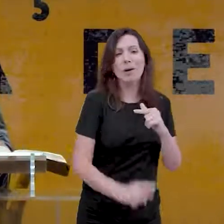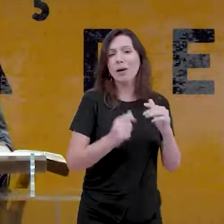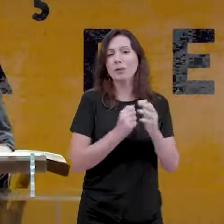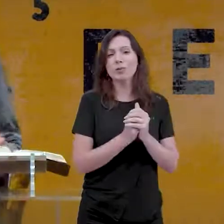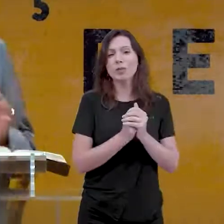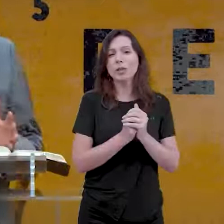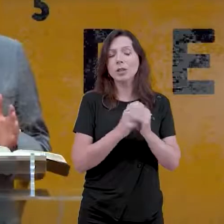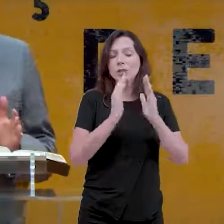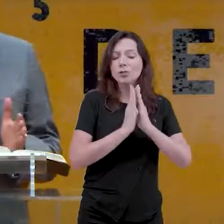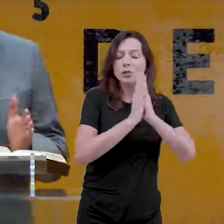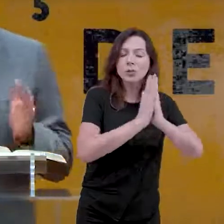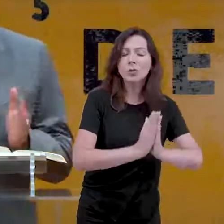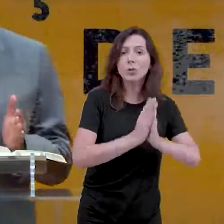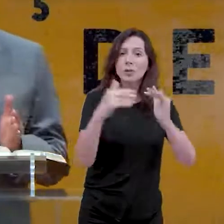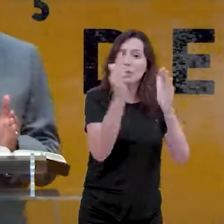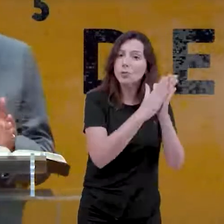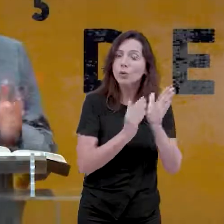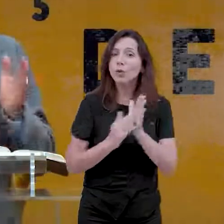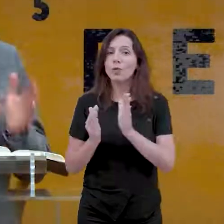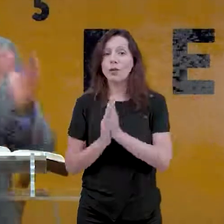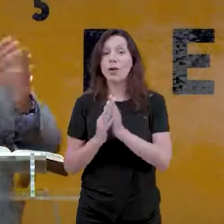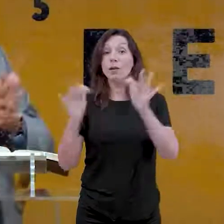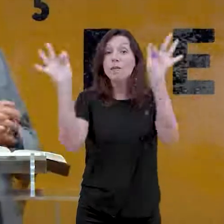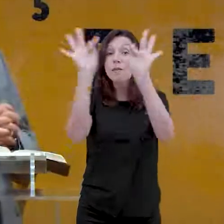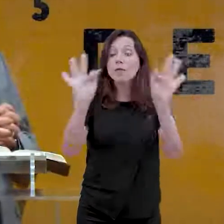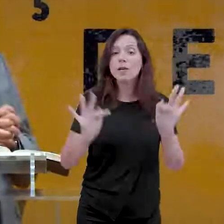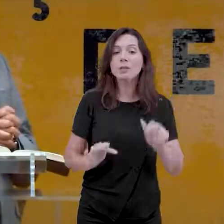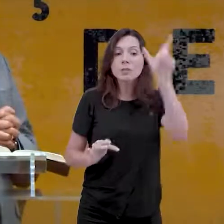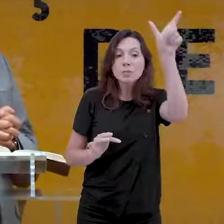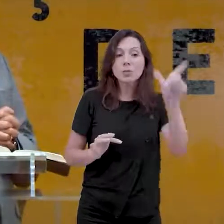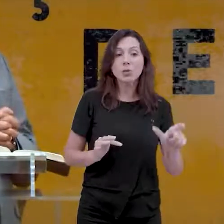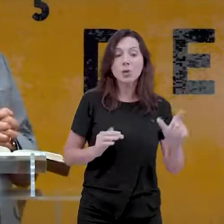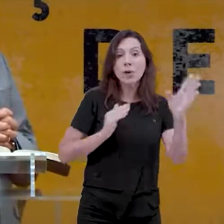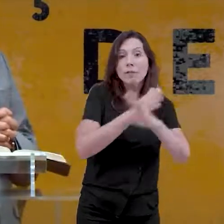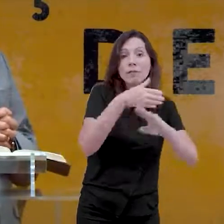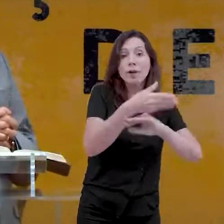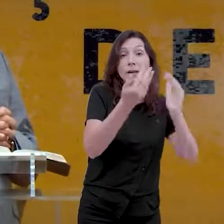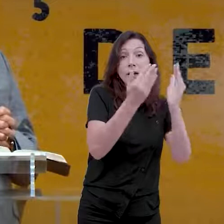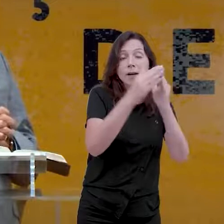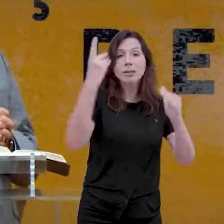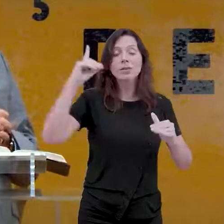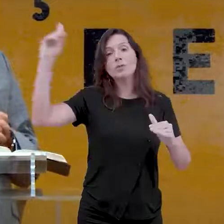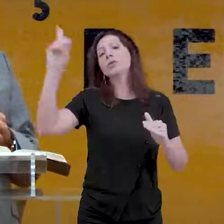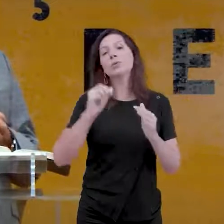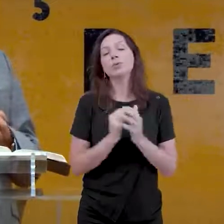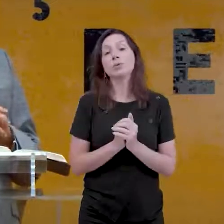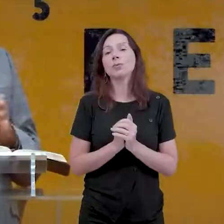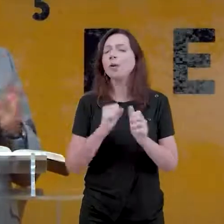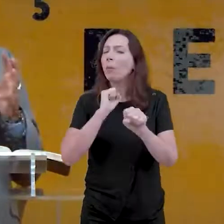diz no verso 4, bem-aventurados os que habitam em tua casa, louvam-te perpetuamente. Pare para